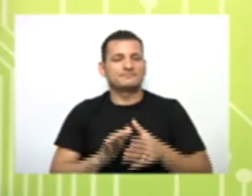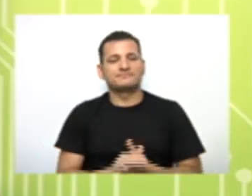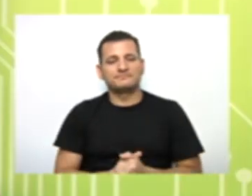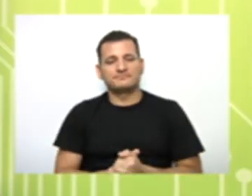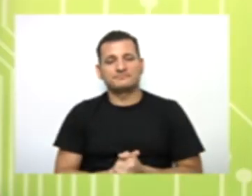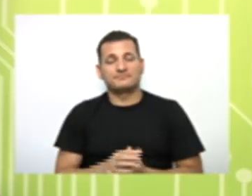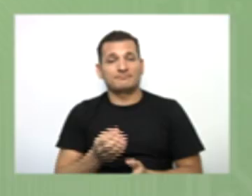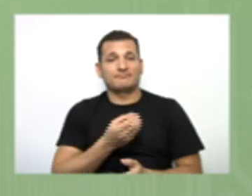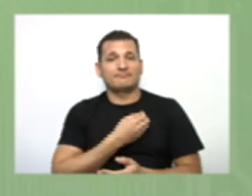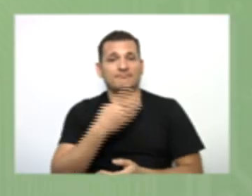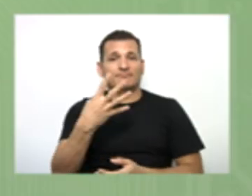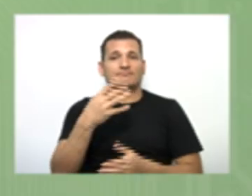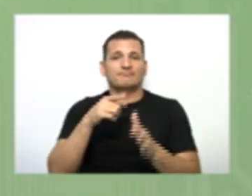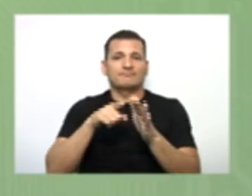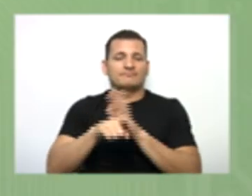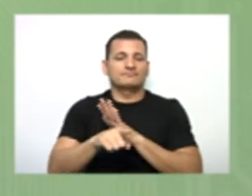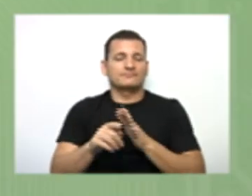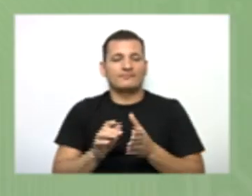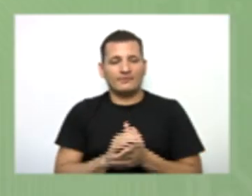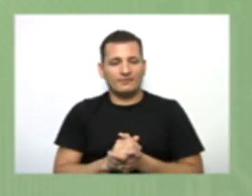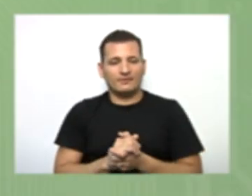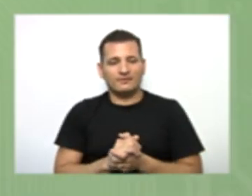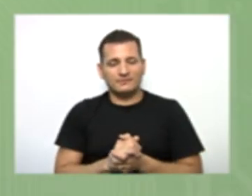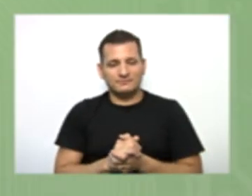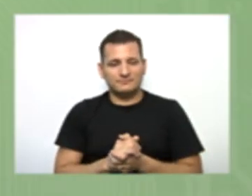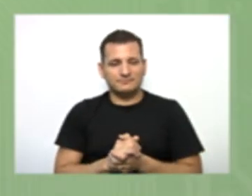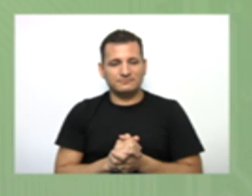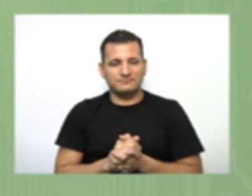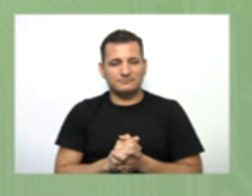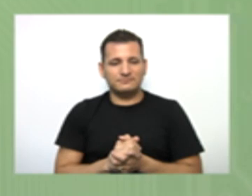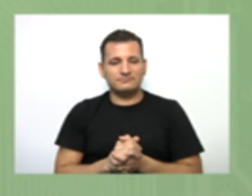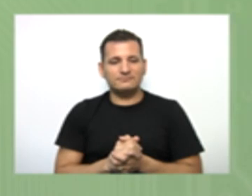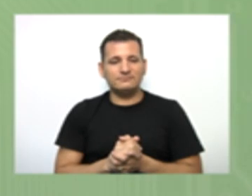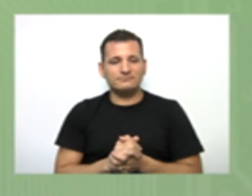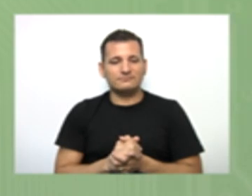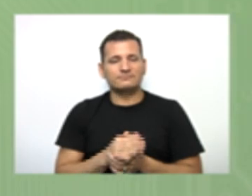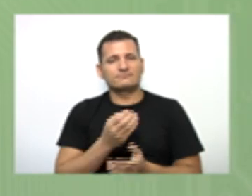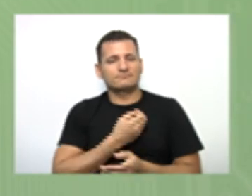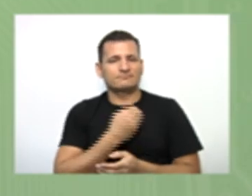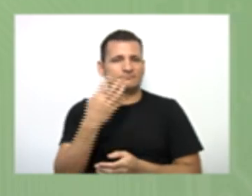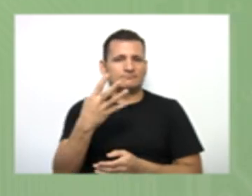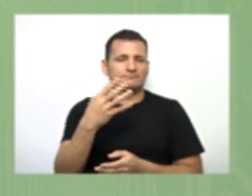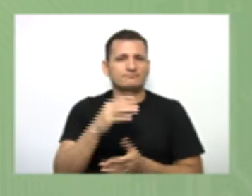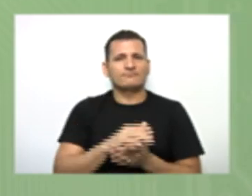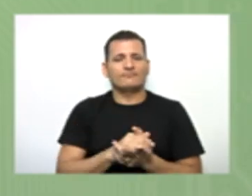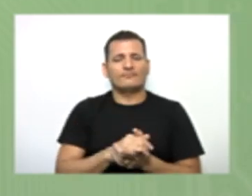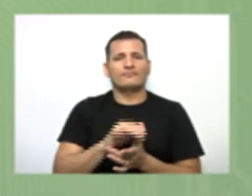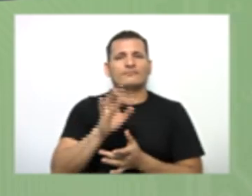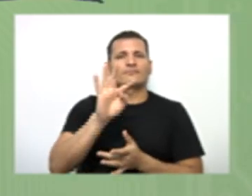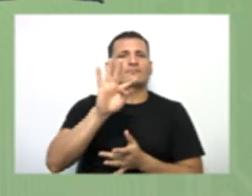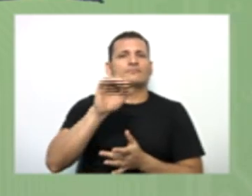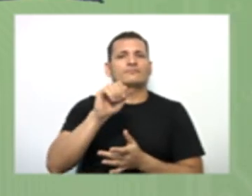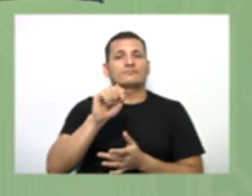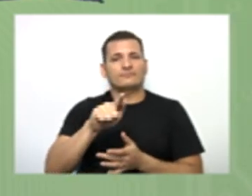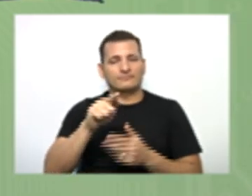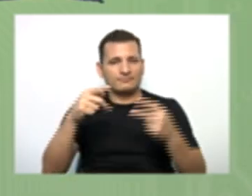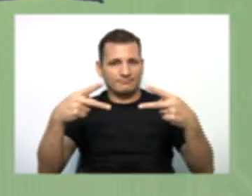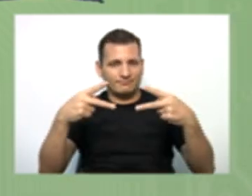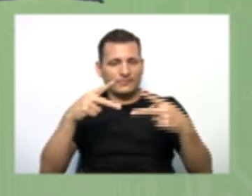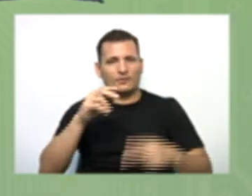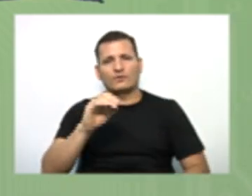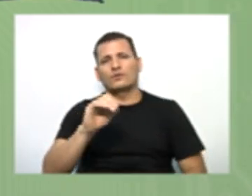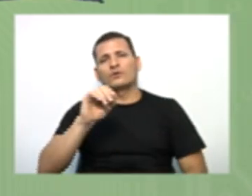número 4. A questão 4 diz o seguinte: a tag OL é um exemplo